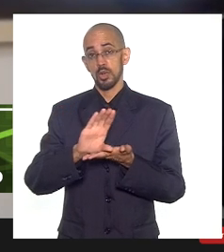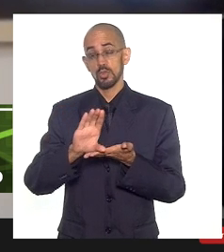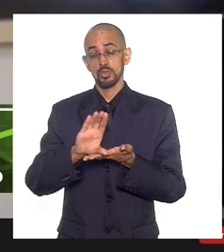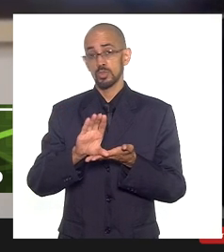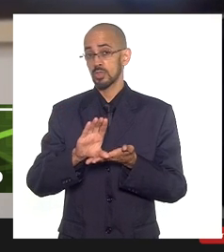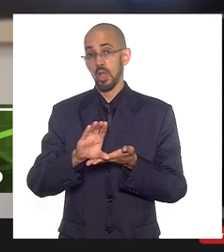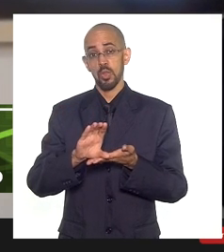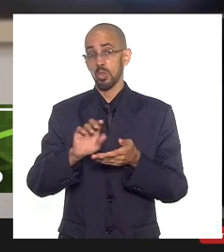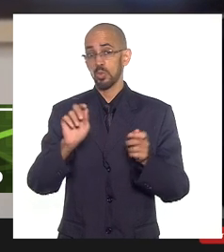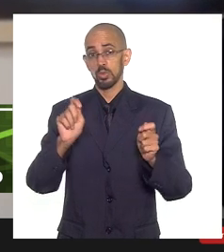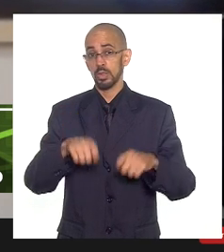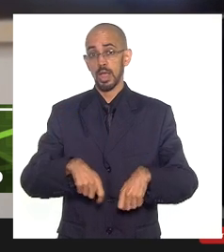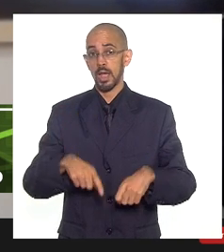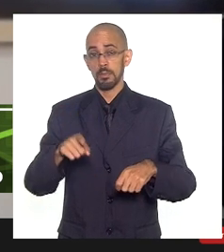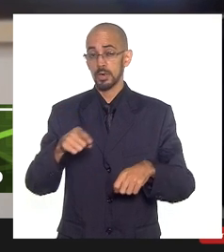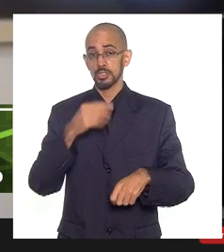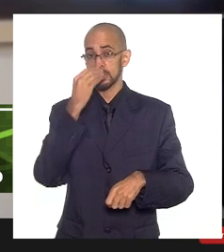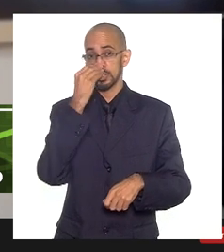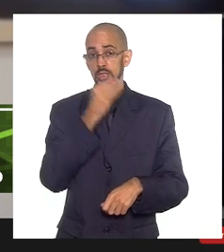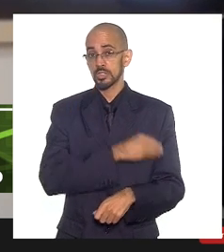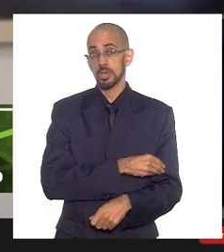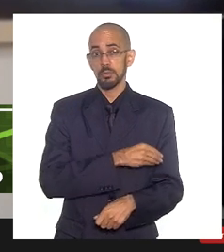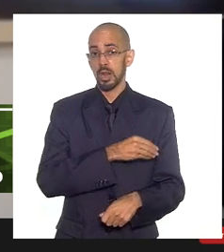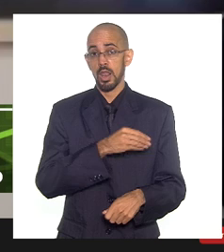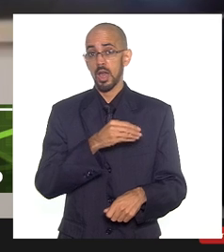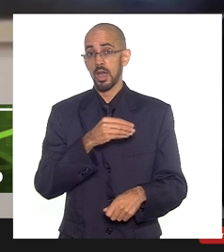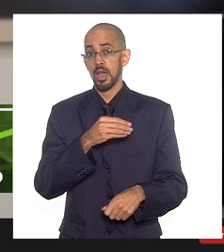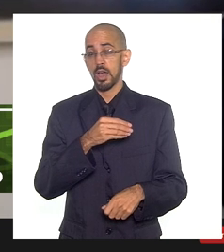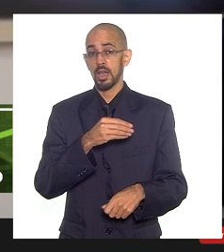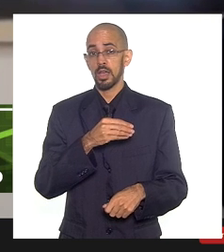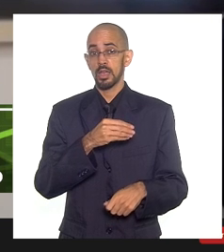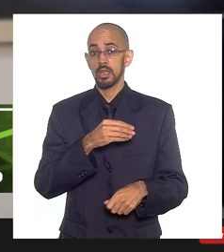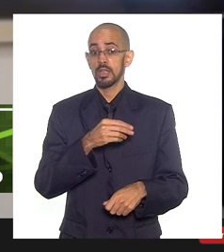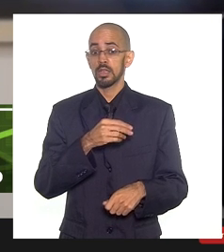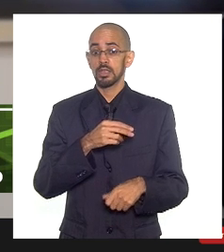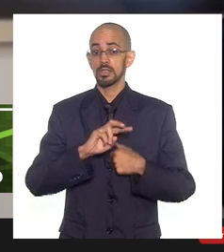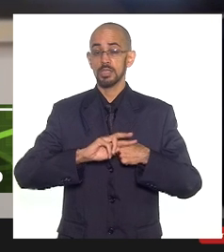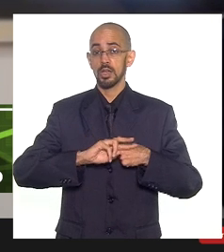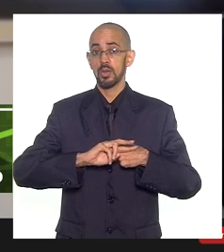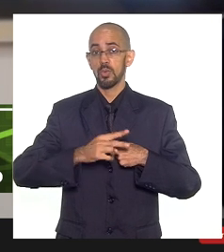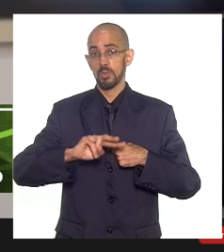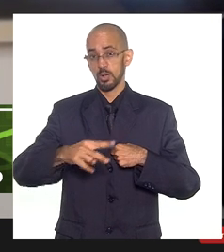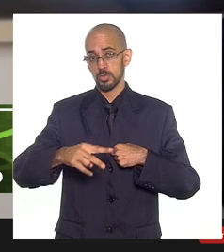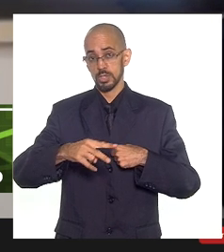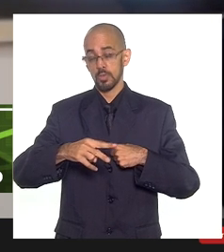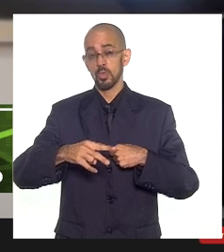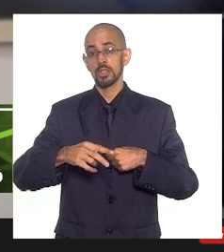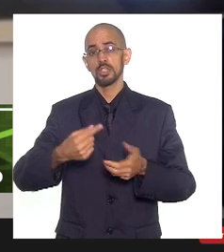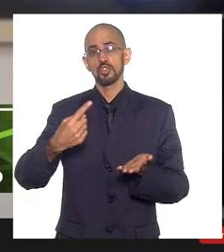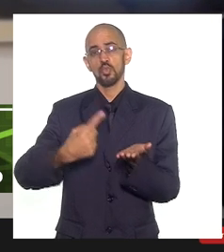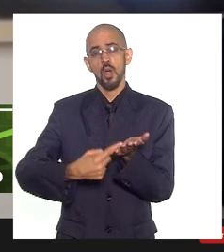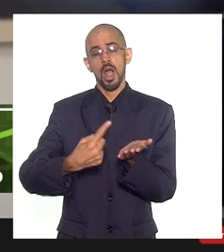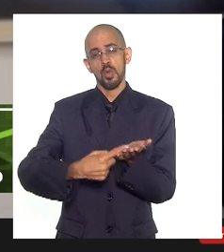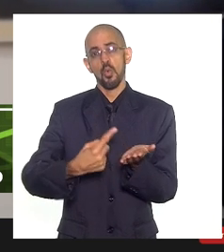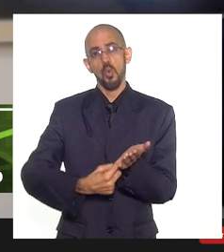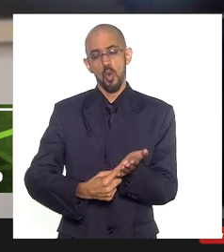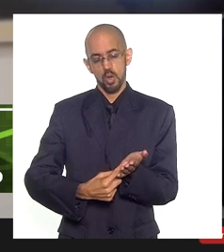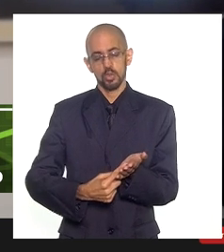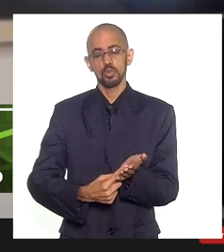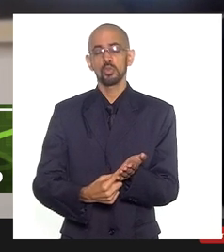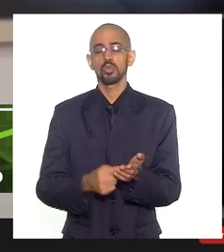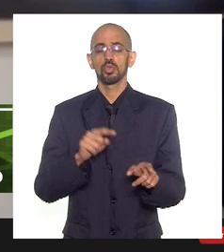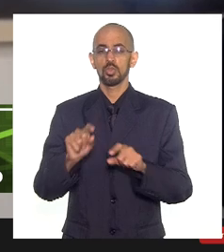como deixar de, em algum momento, isso ser fruto de um acordo, um grande acordo que implique